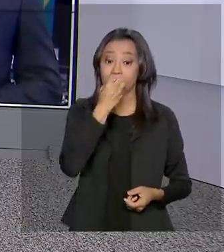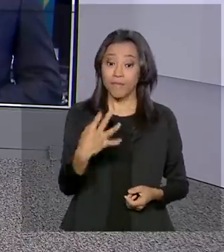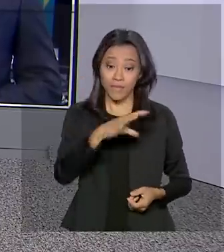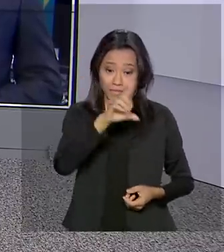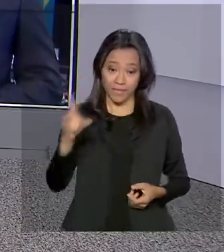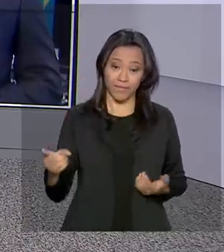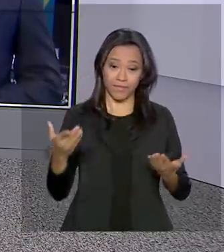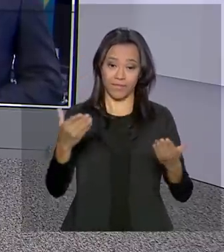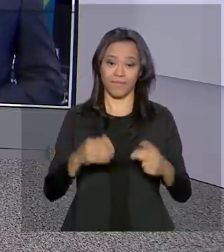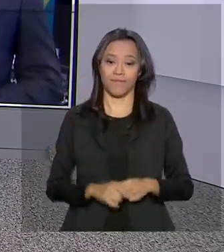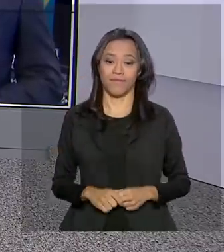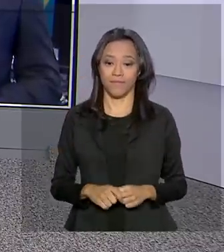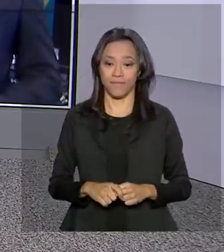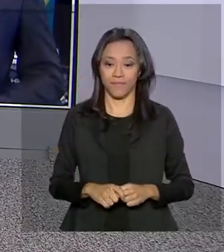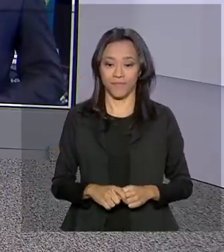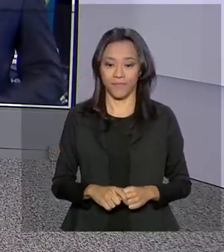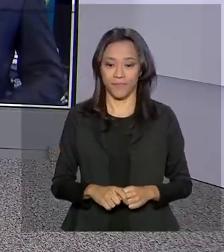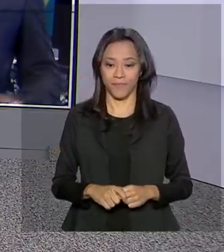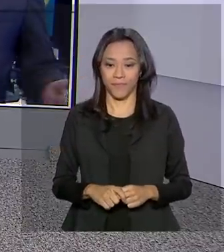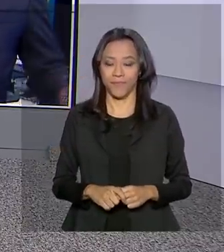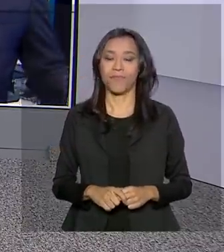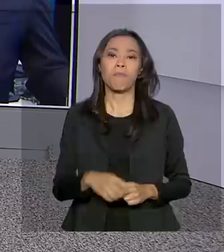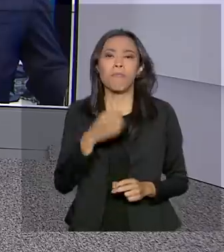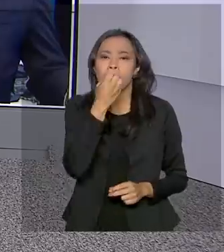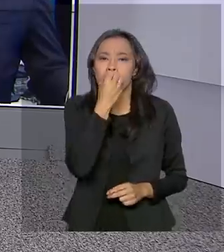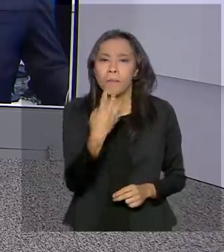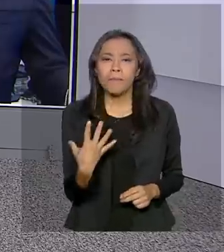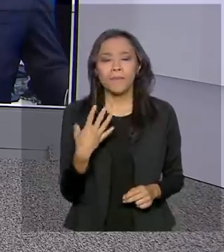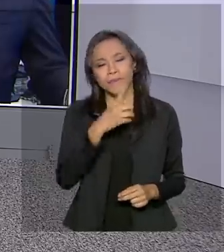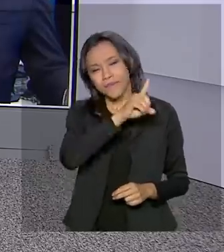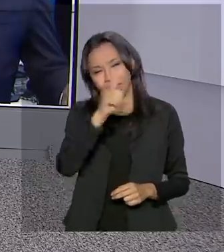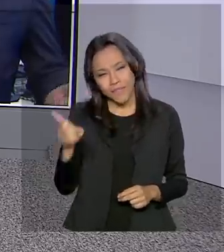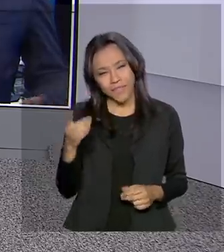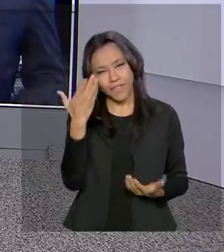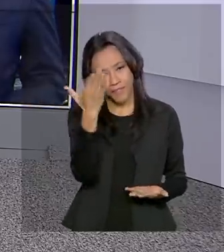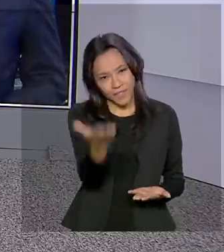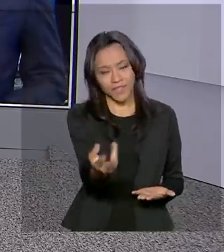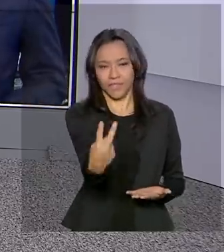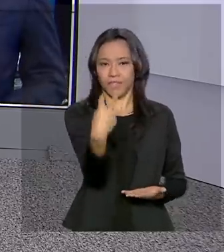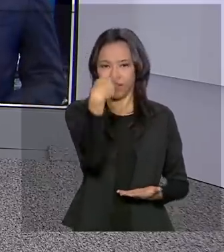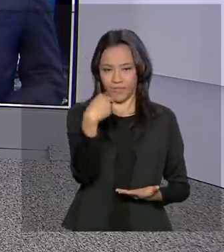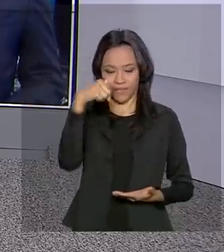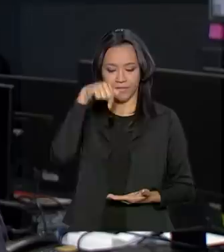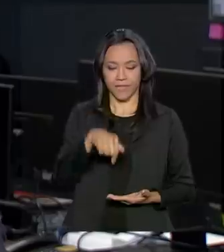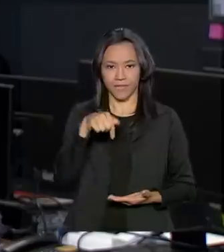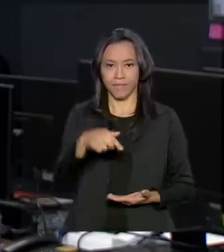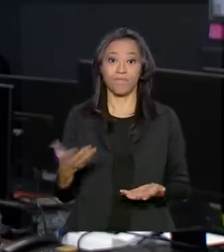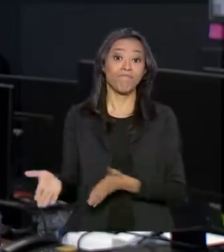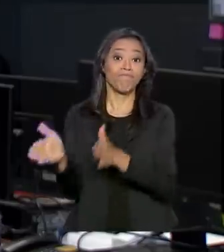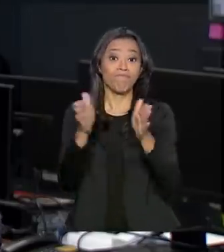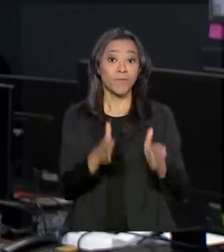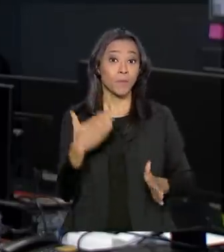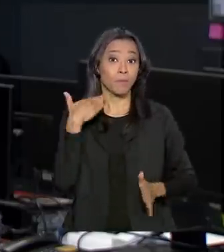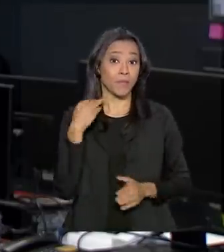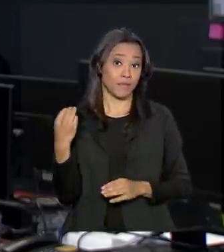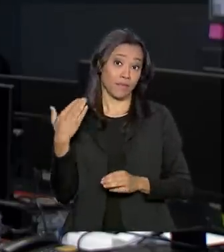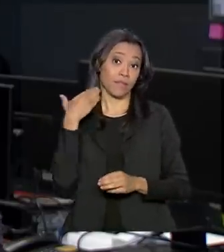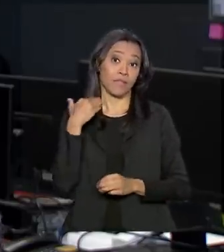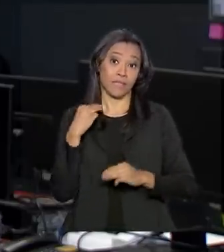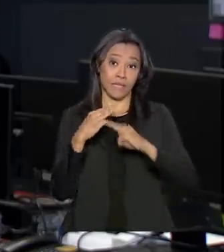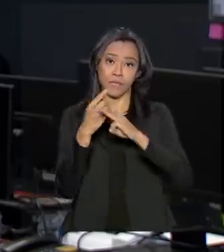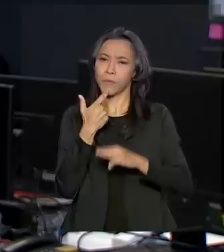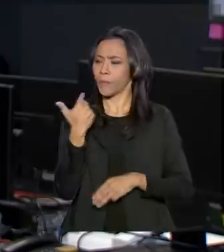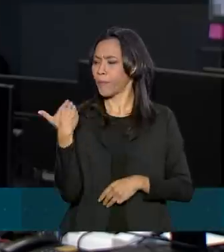bom dia ricardo oi bom dia mana bom dia você que acompanha o brasil em dia caixa econômica federal anunciou